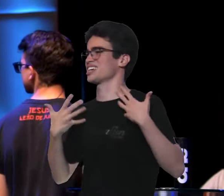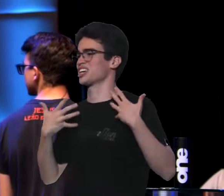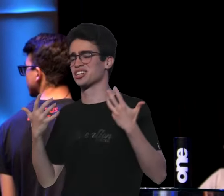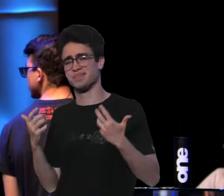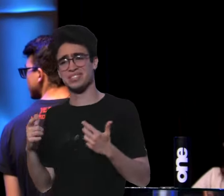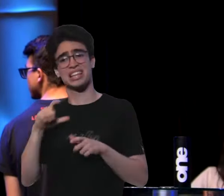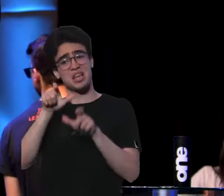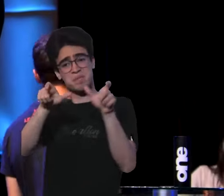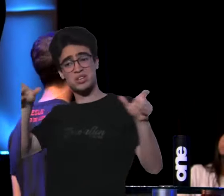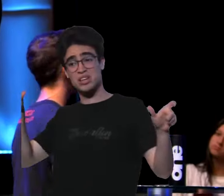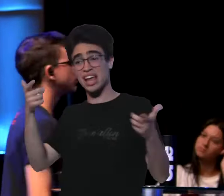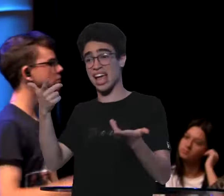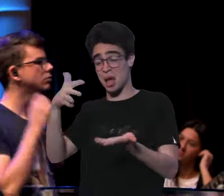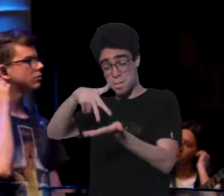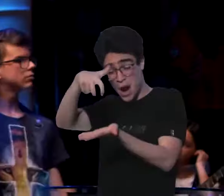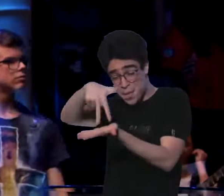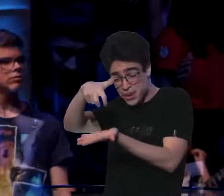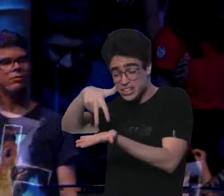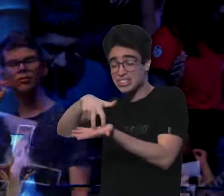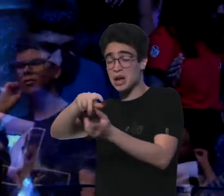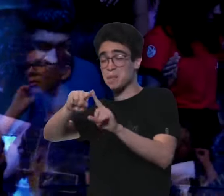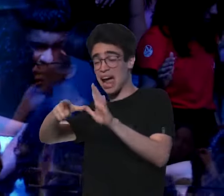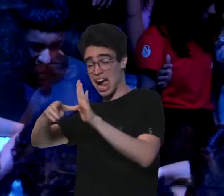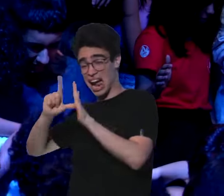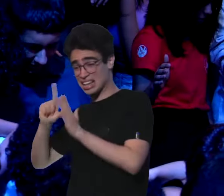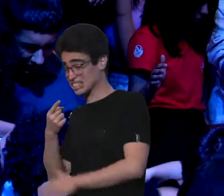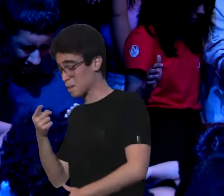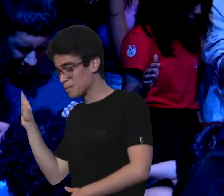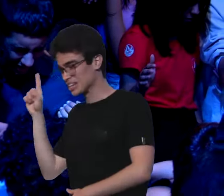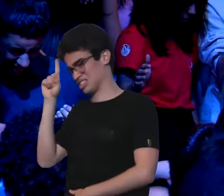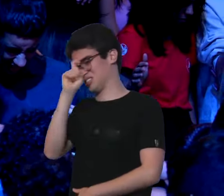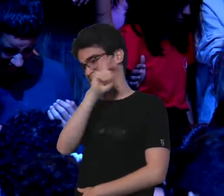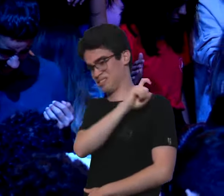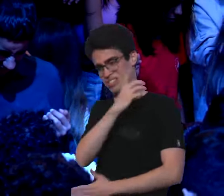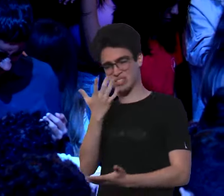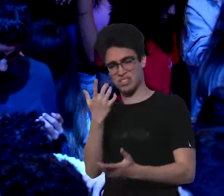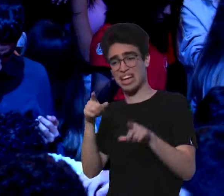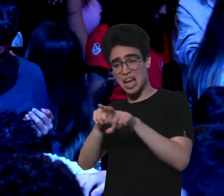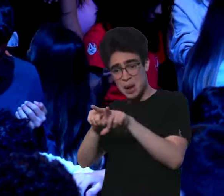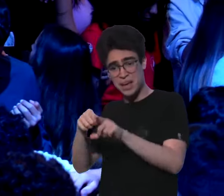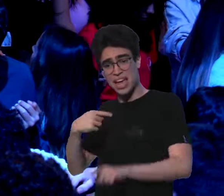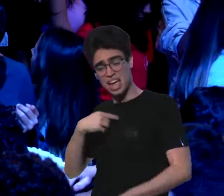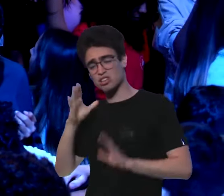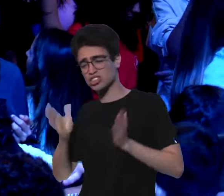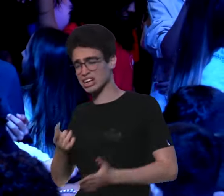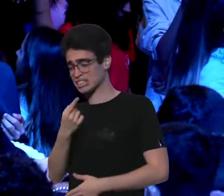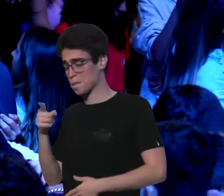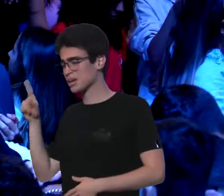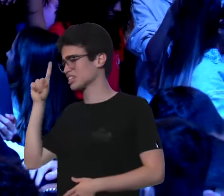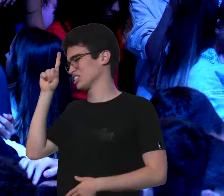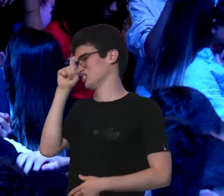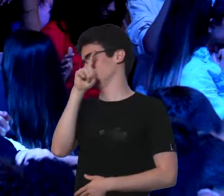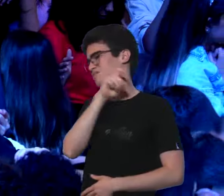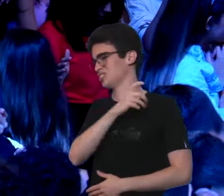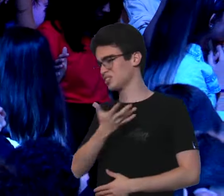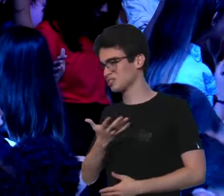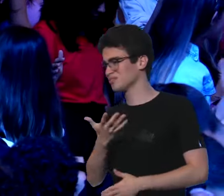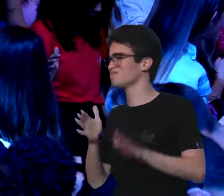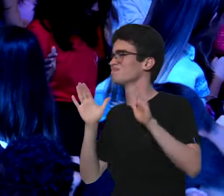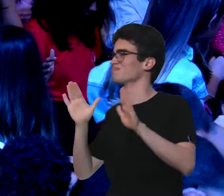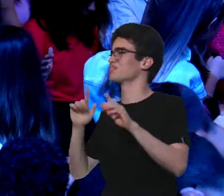estavam pulando, mas passaram por uma semana difícil. Eu passei por uma semana difícil, mas